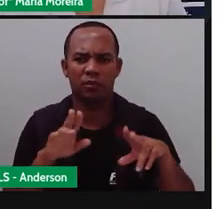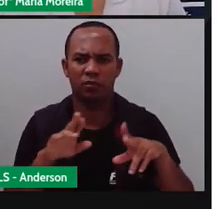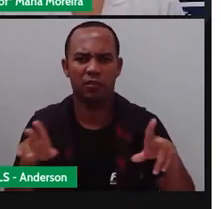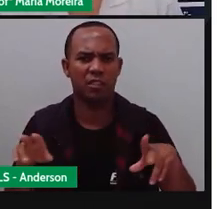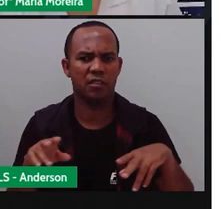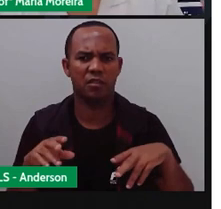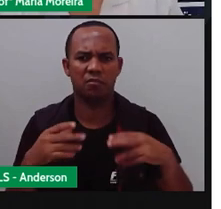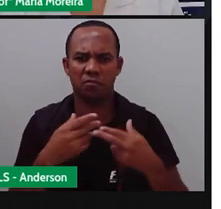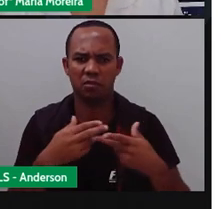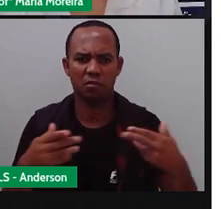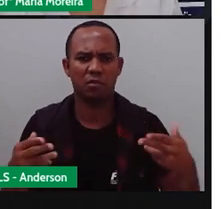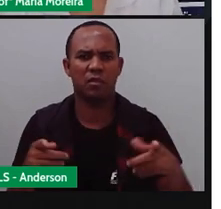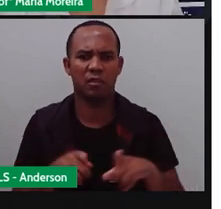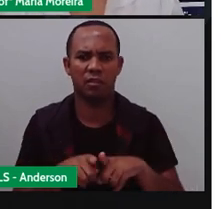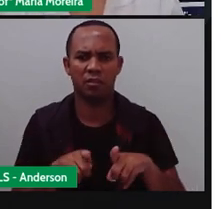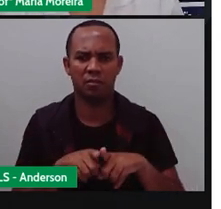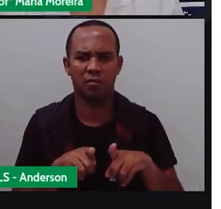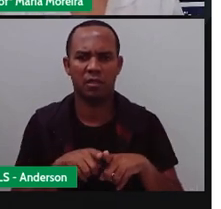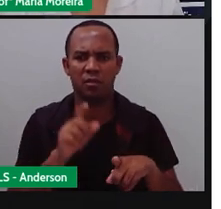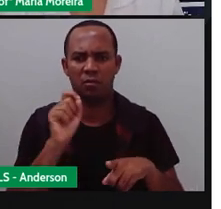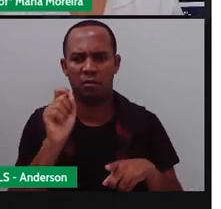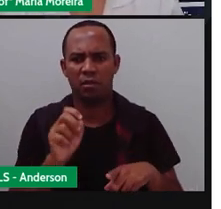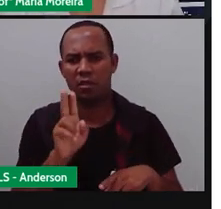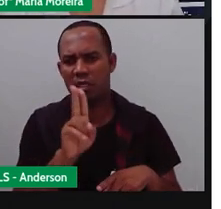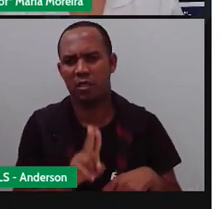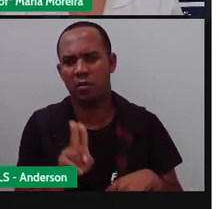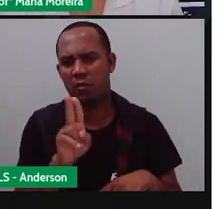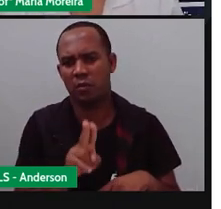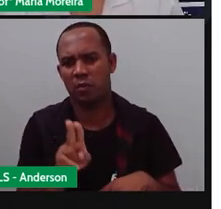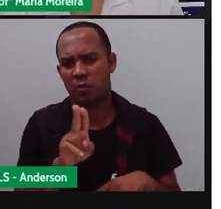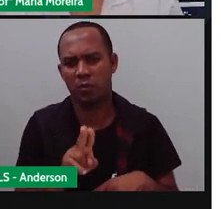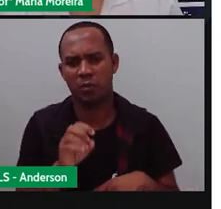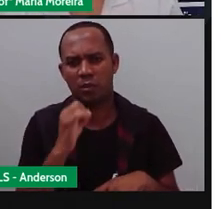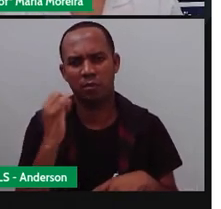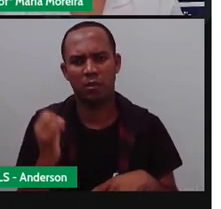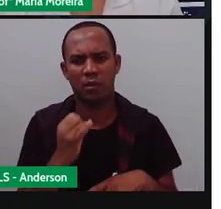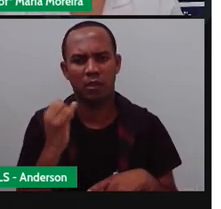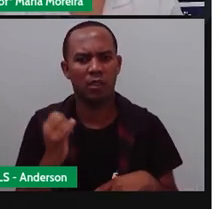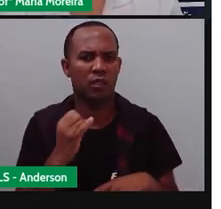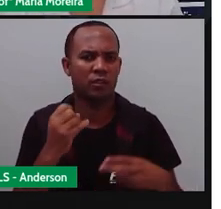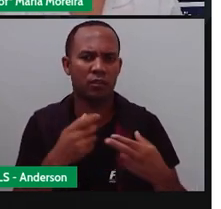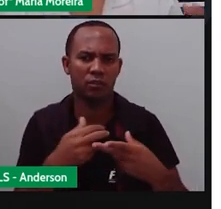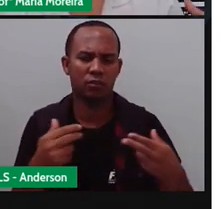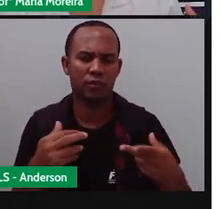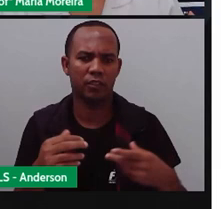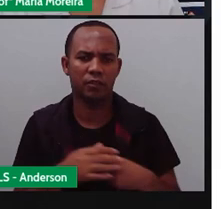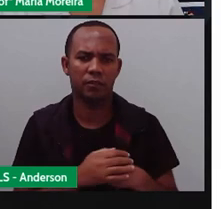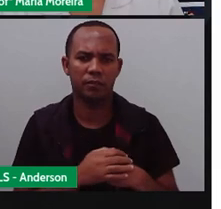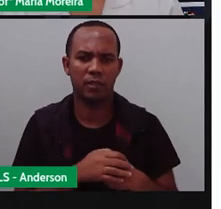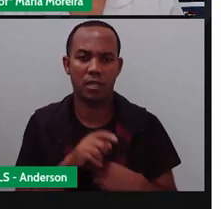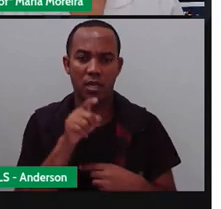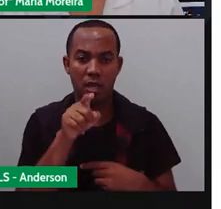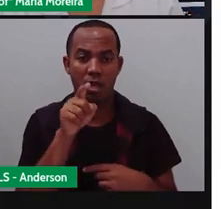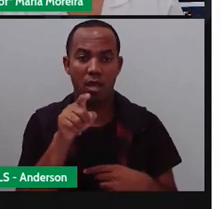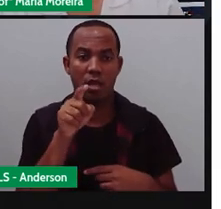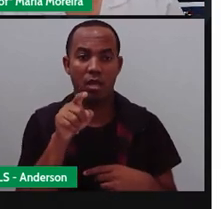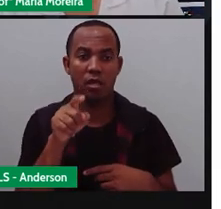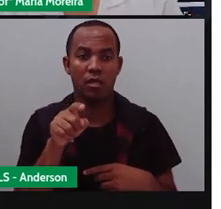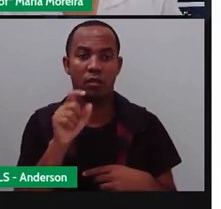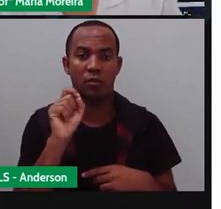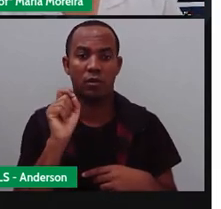diversas outras coisas que a gente também já sempre ficou aquele em outras e outras aulas então o trator